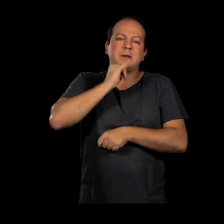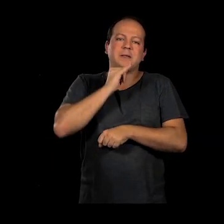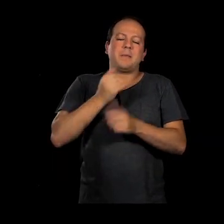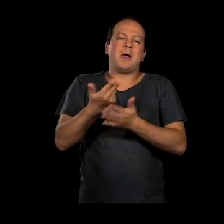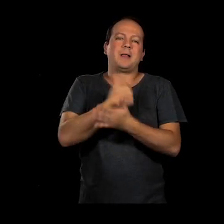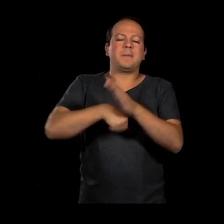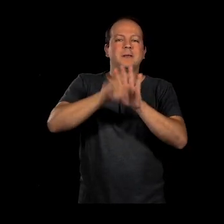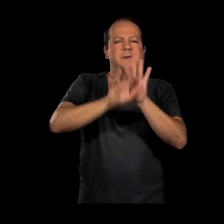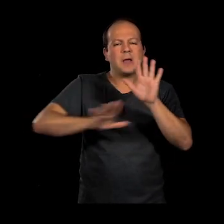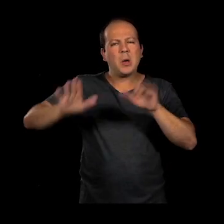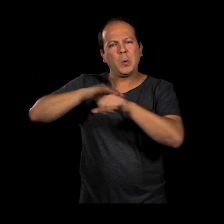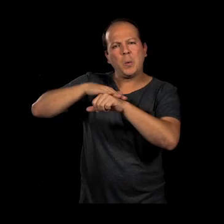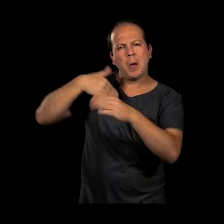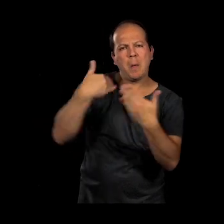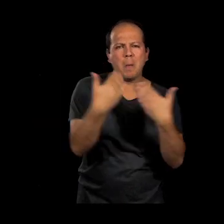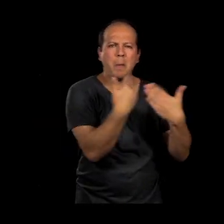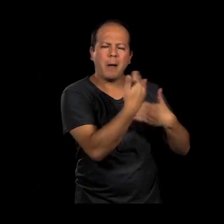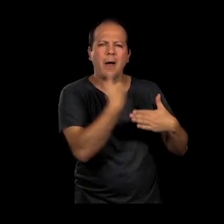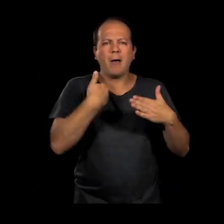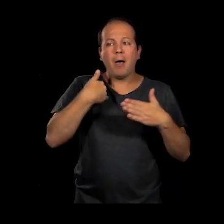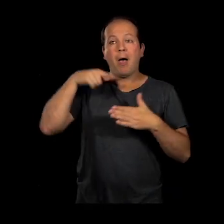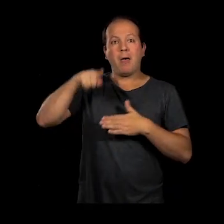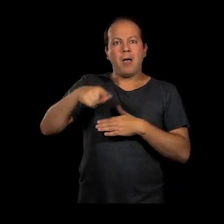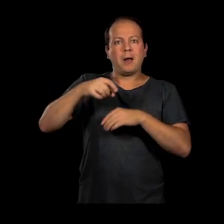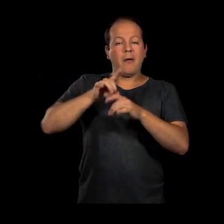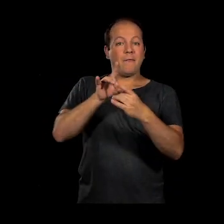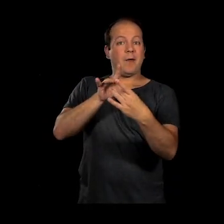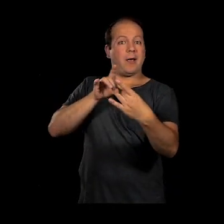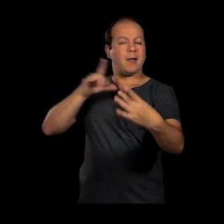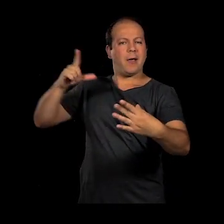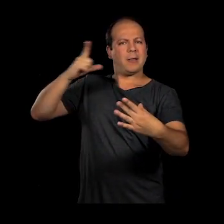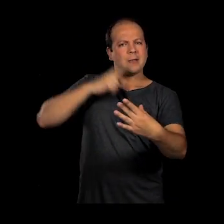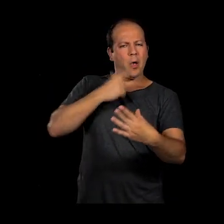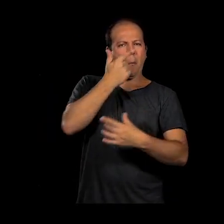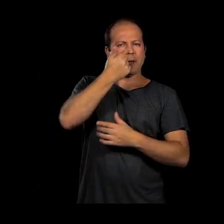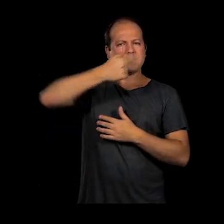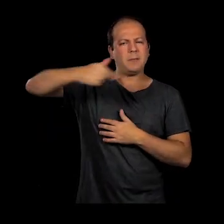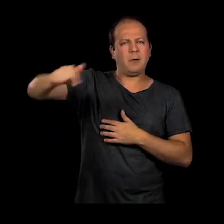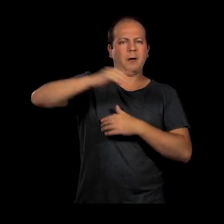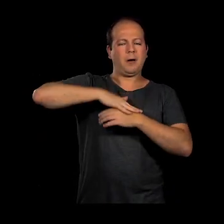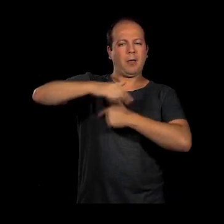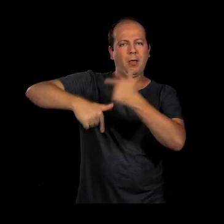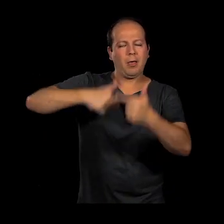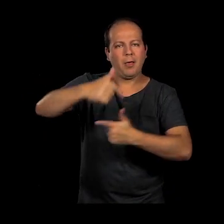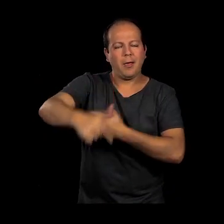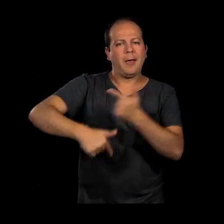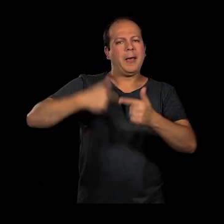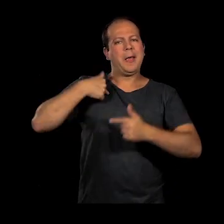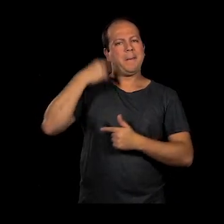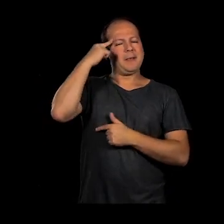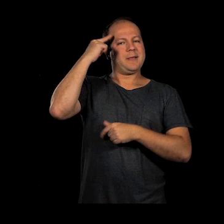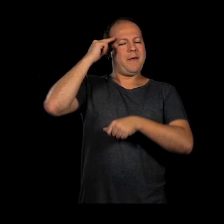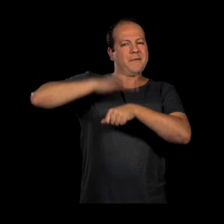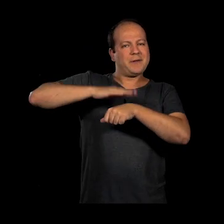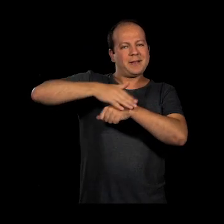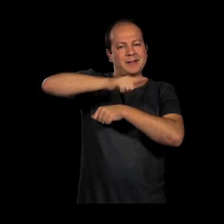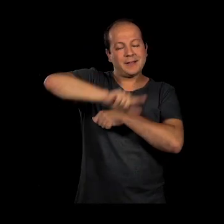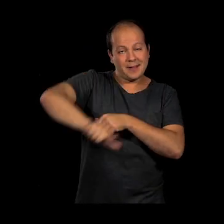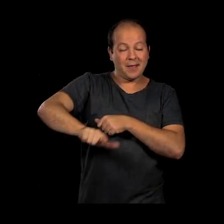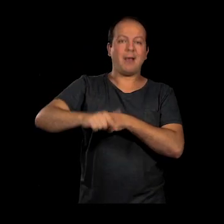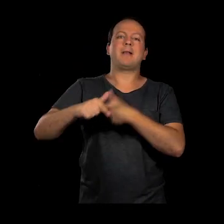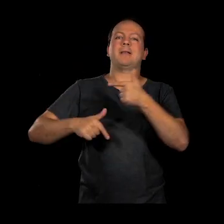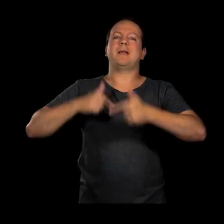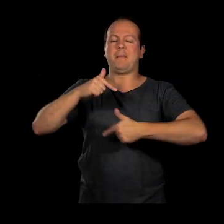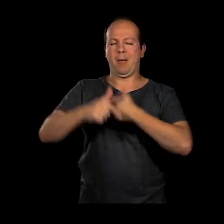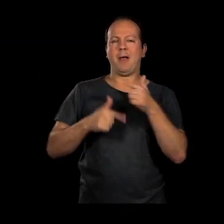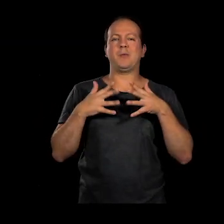diferente, que você conversa, passa para o animador e depois você tem um feedback depois de uma semana de trabalho, né? Então, refazer esse trabalho